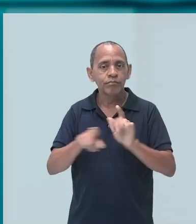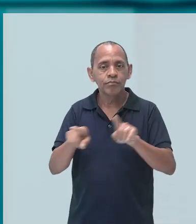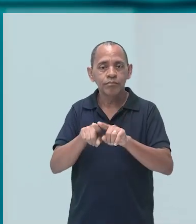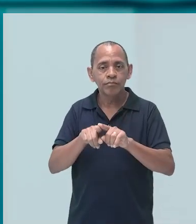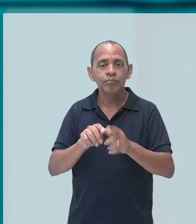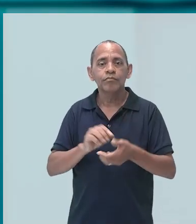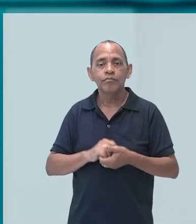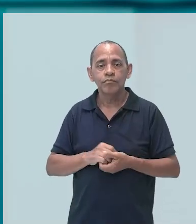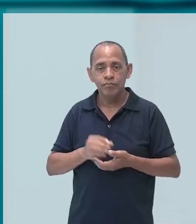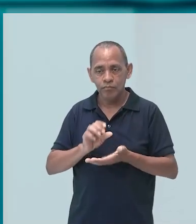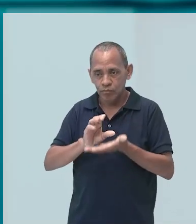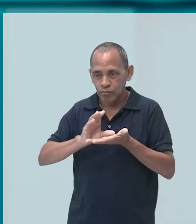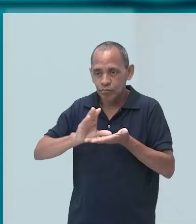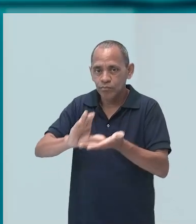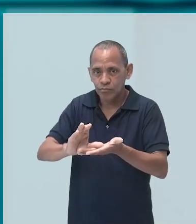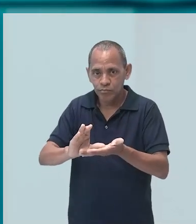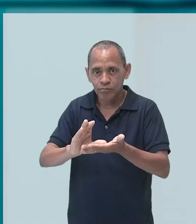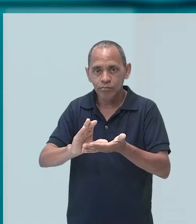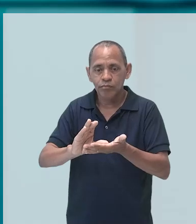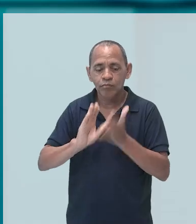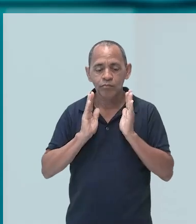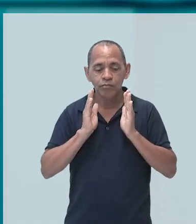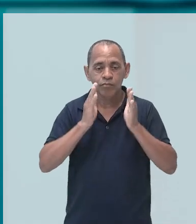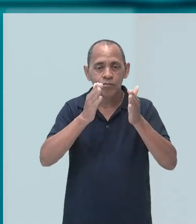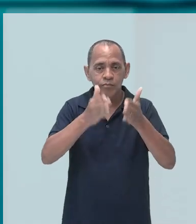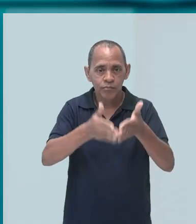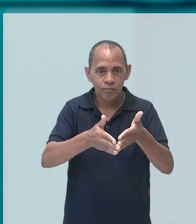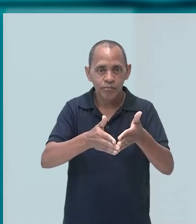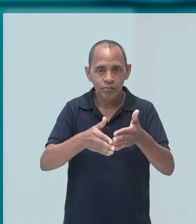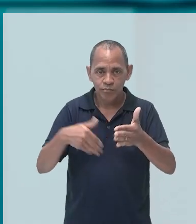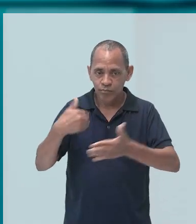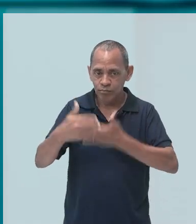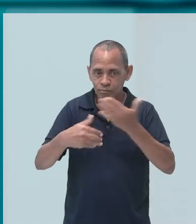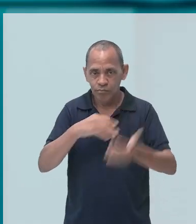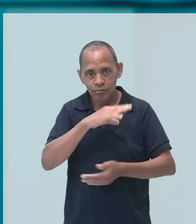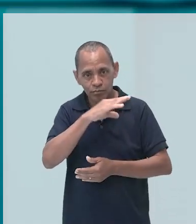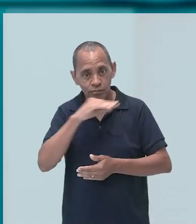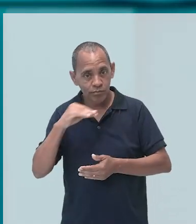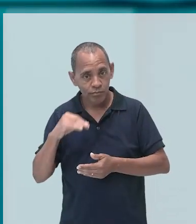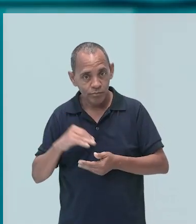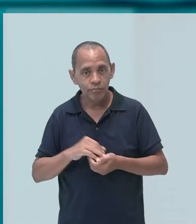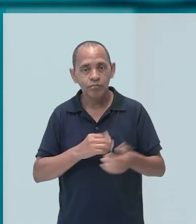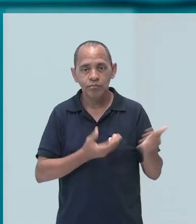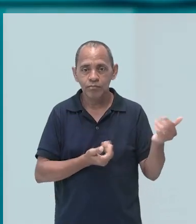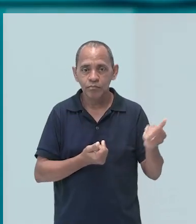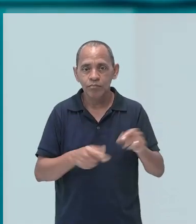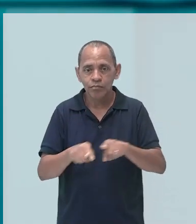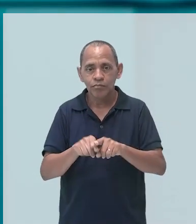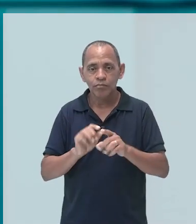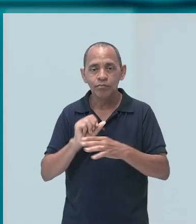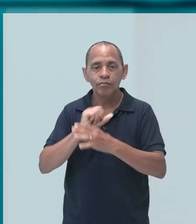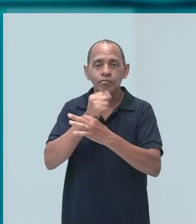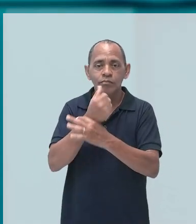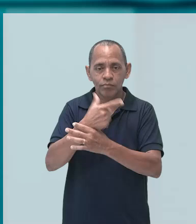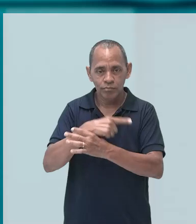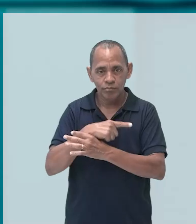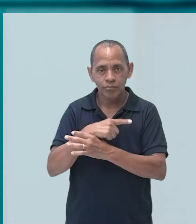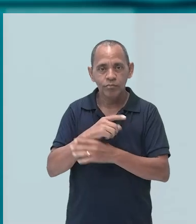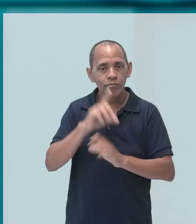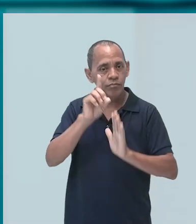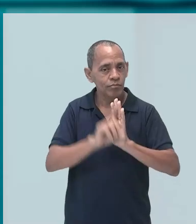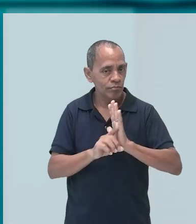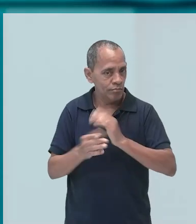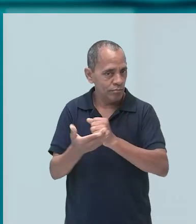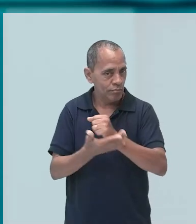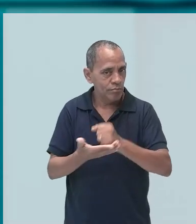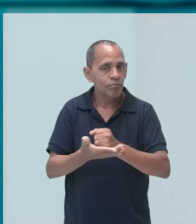há investimentos que estão aí direcionados aí ao desenvolvimento das crianças e adolescentes, né, para assegurar